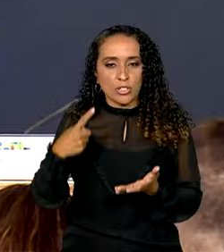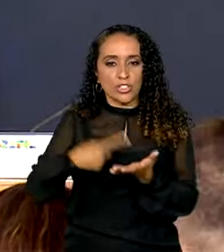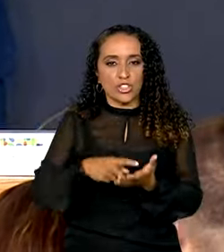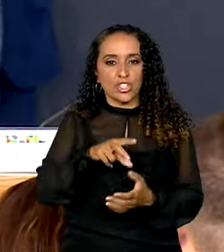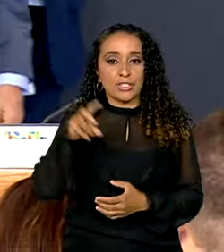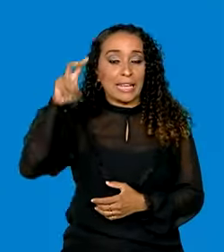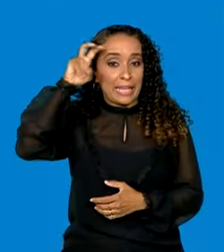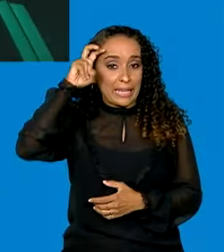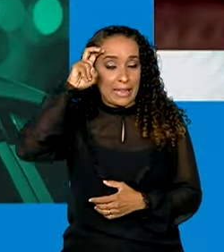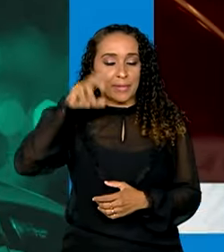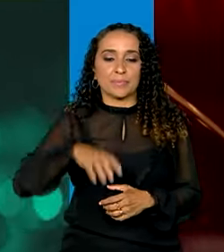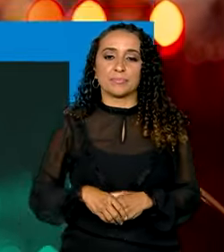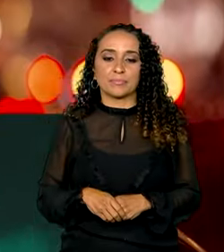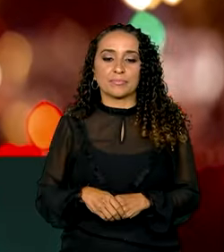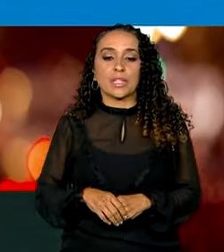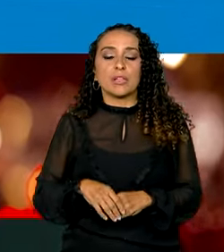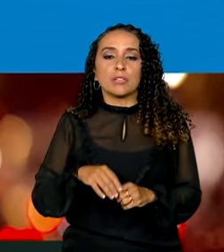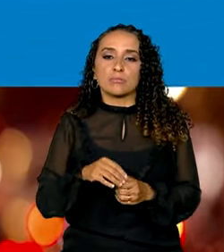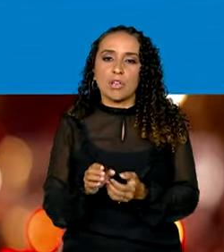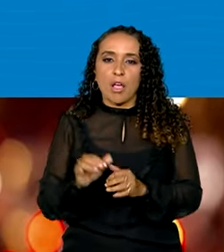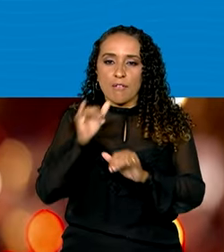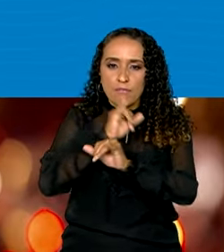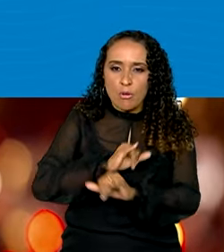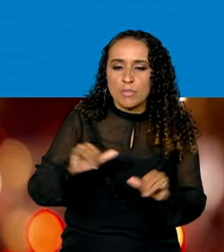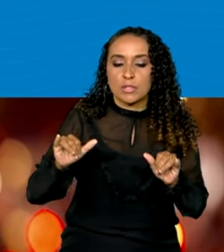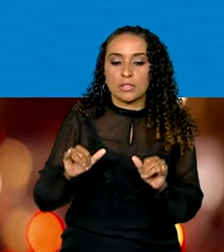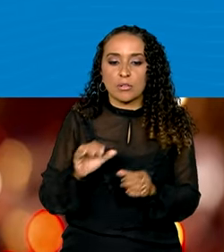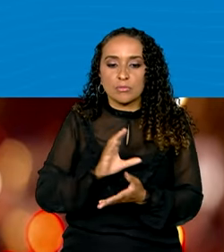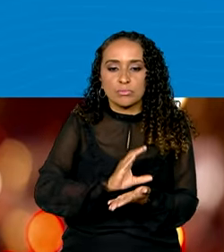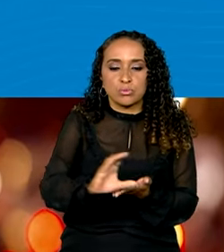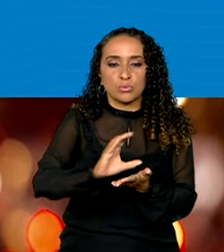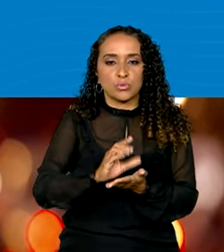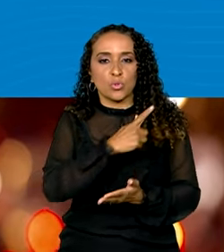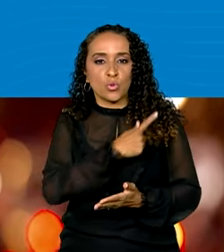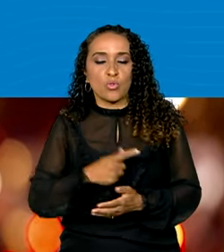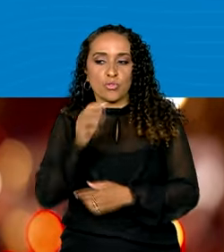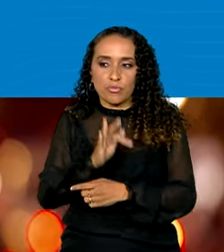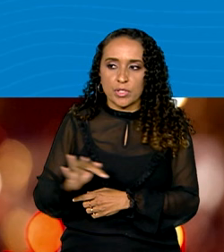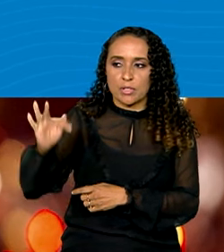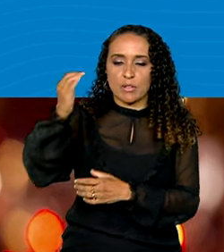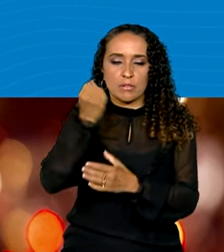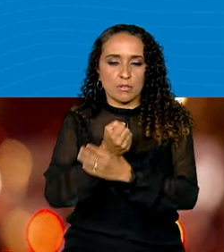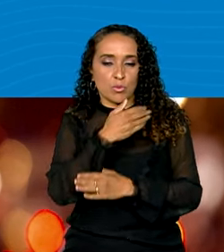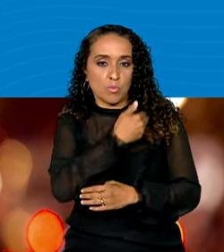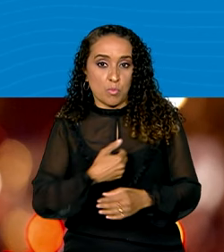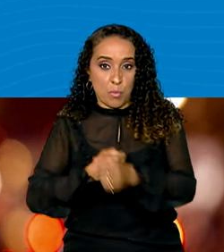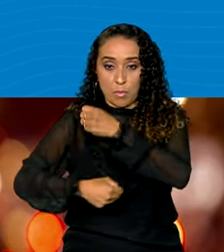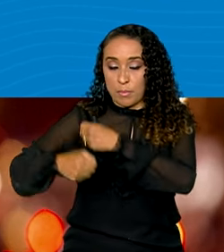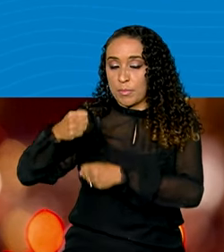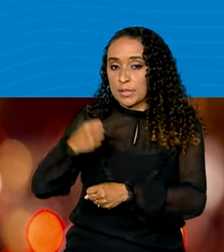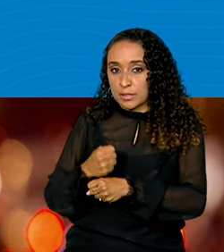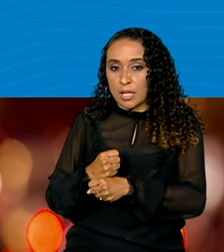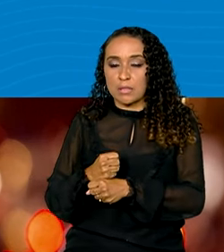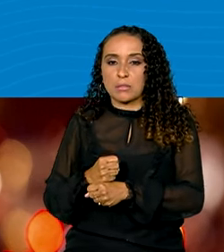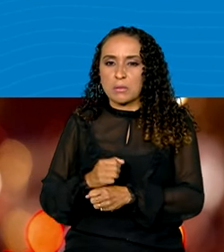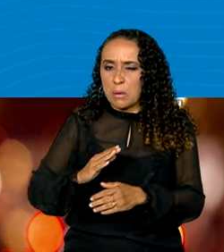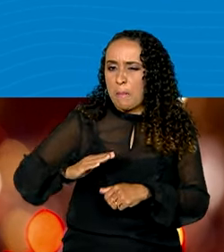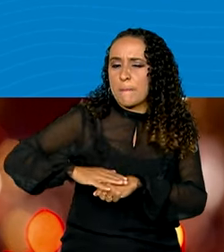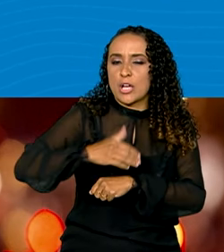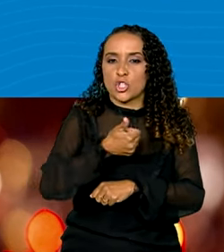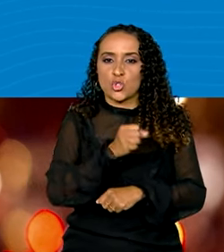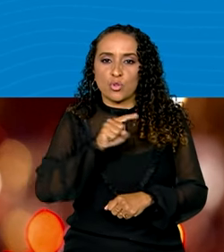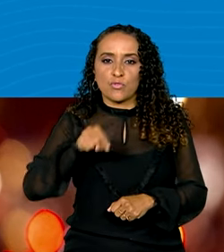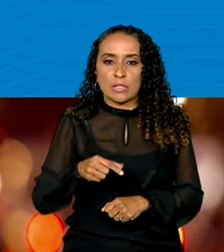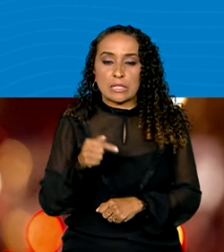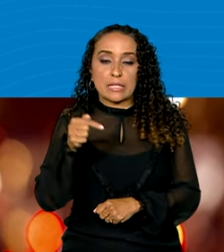esta quinta-feira. Segundo os dados, o investimento do governo federal em segurança pública no ano passado ultrapassou